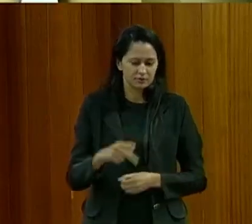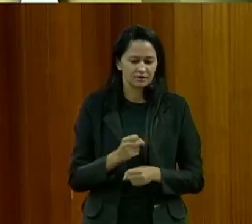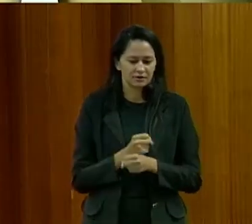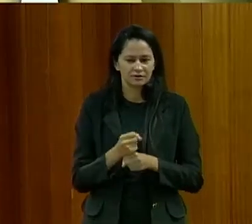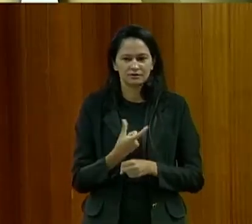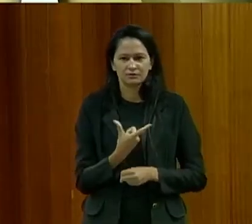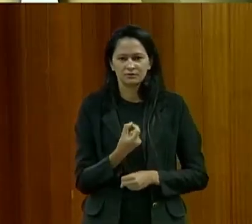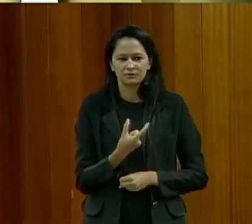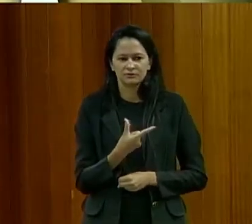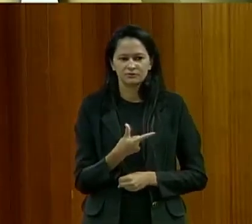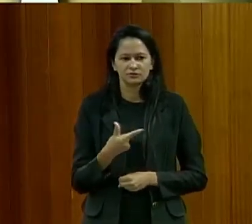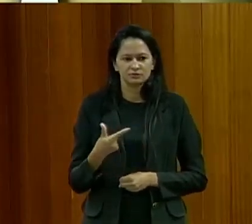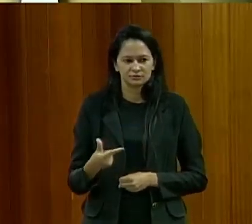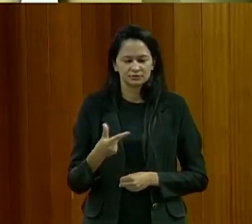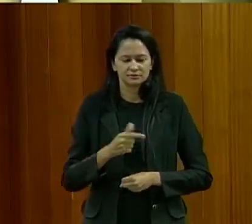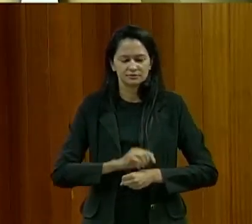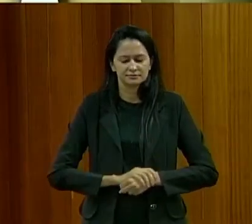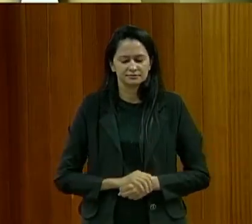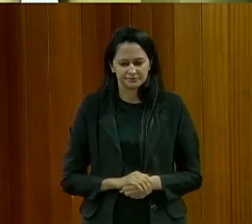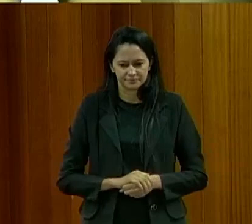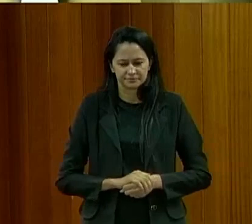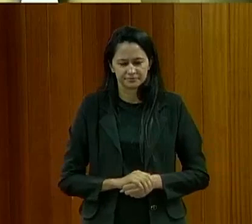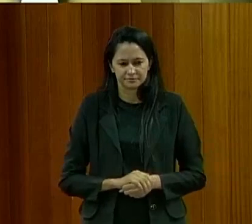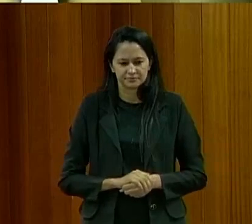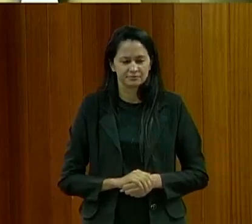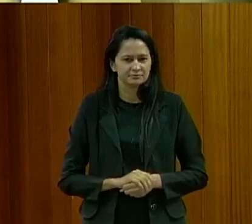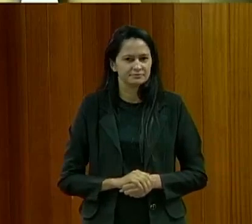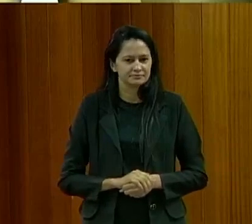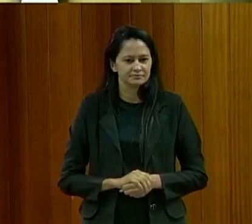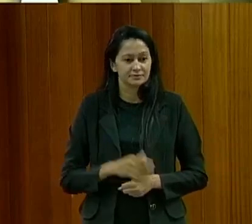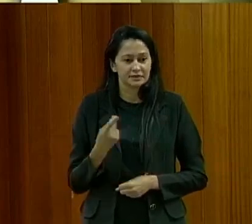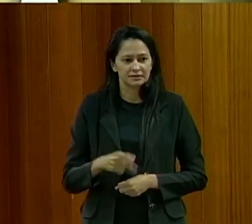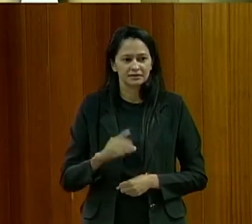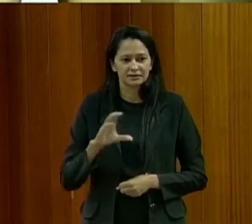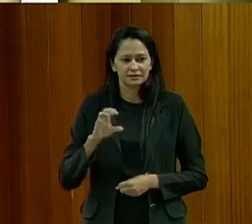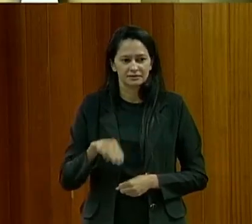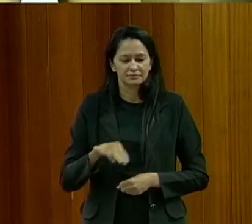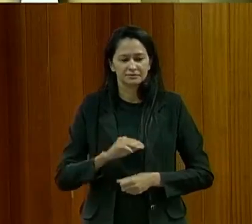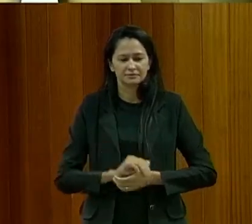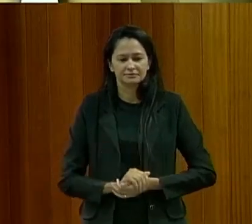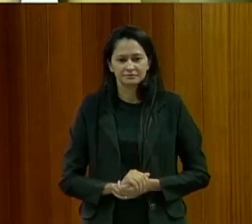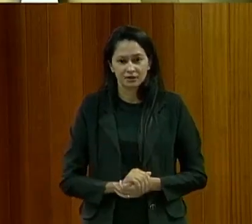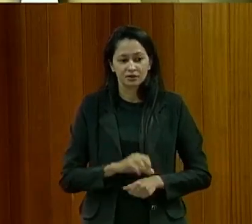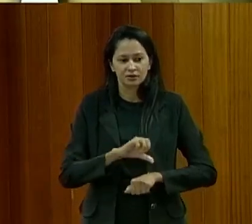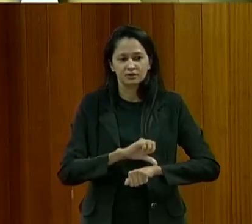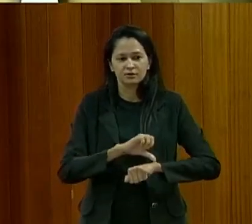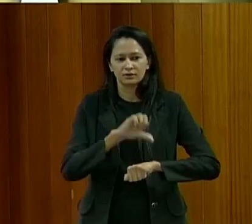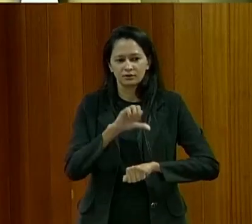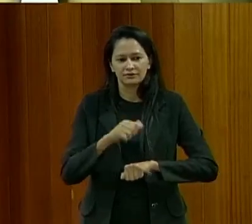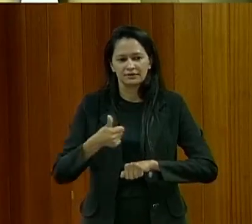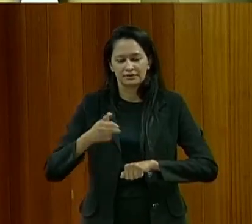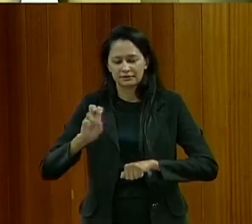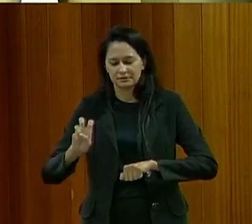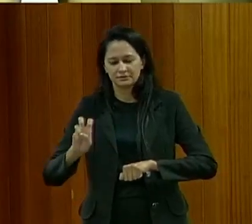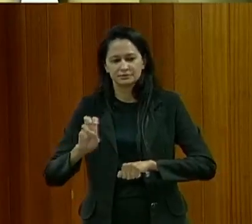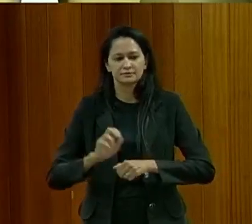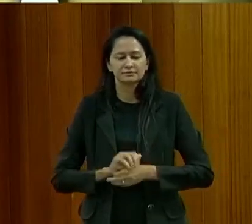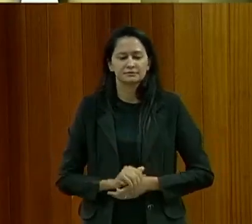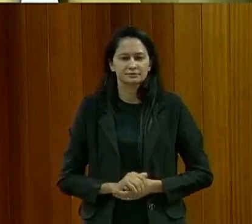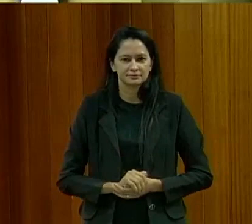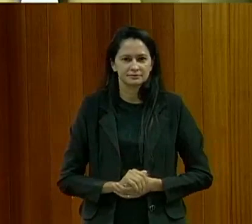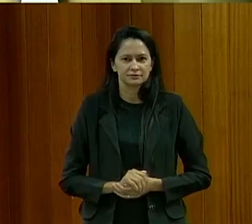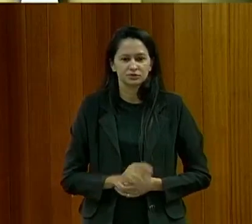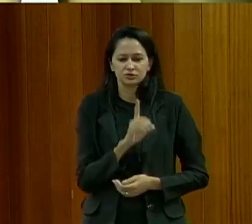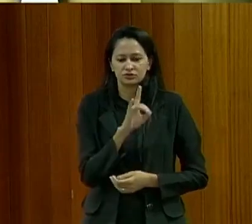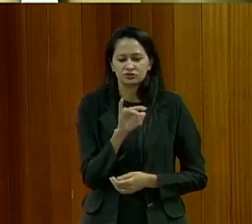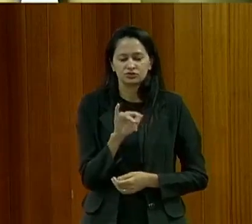da 19ª legislatura da Câmara Municipal de Goiânia. Às 9h15